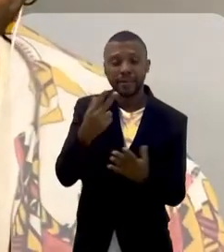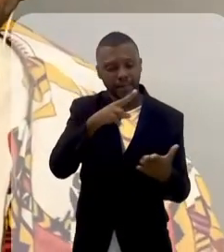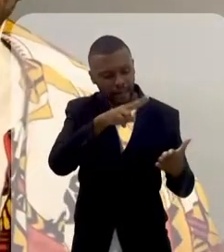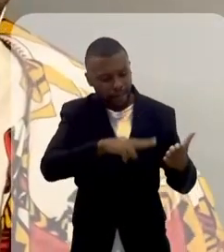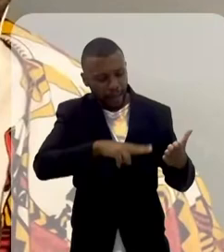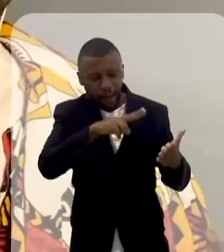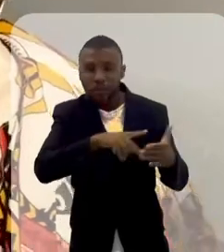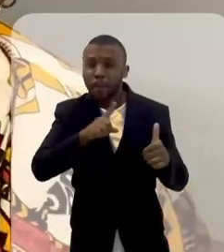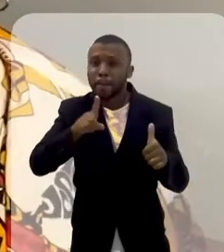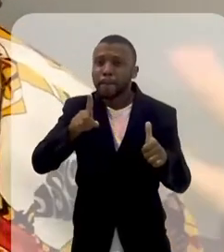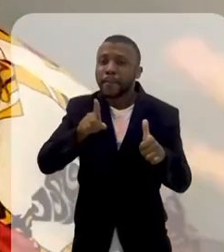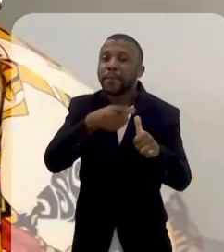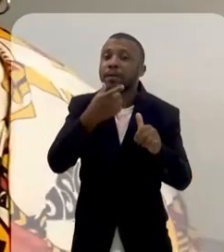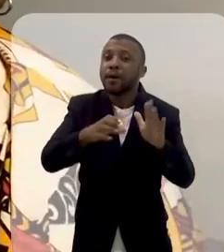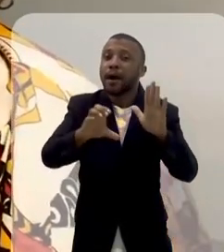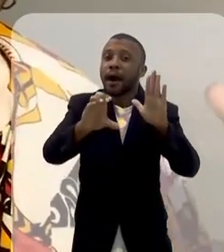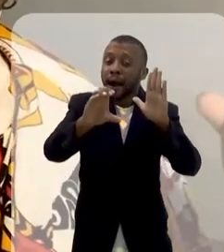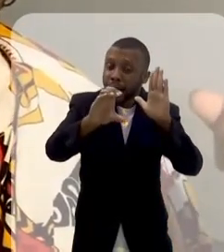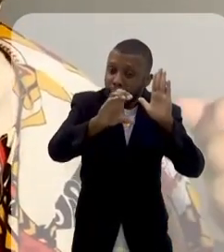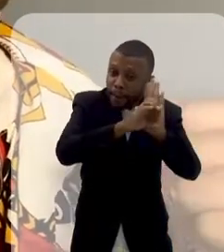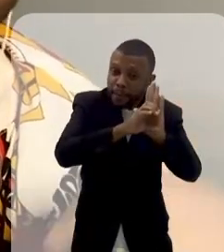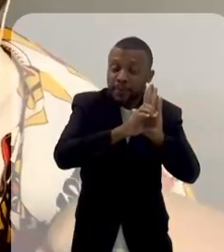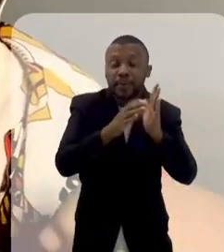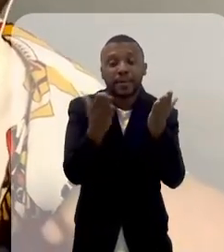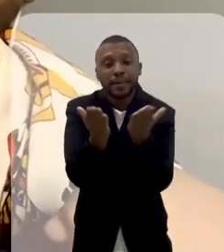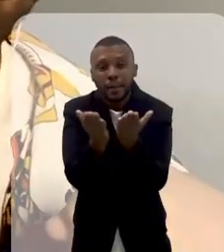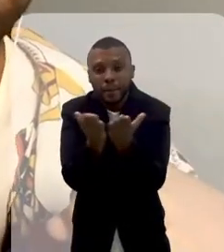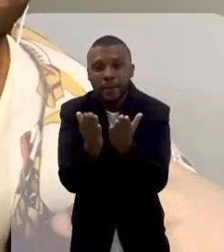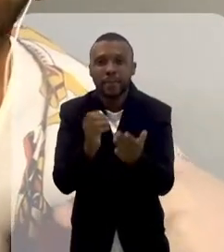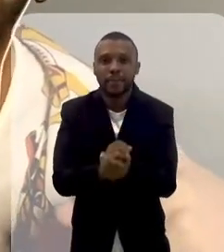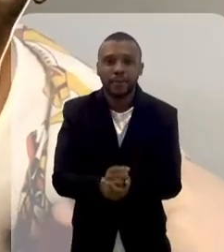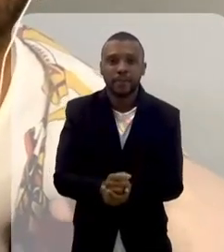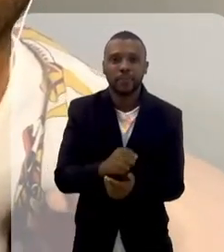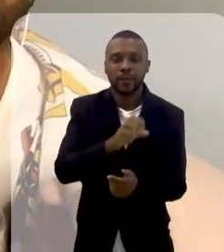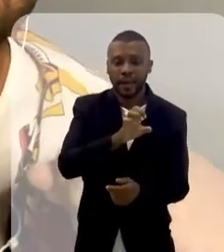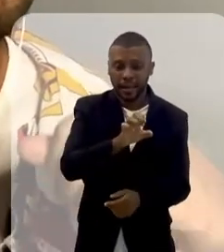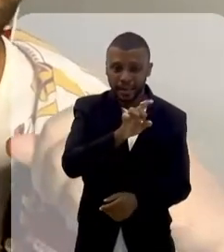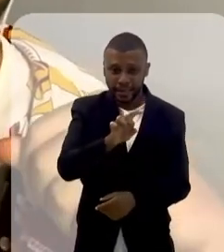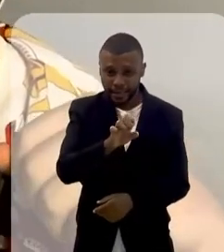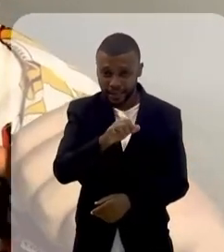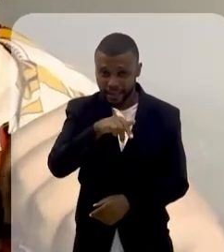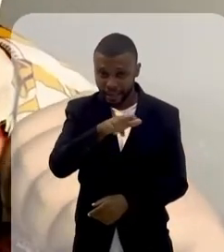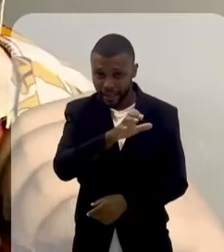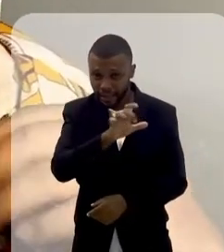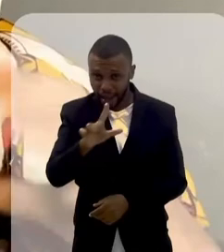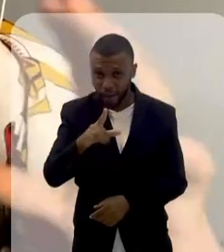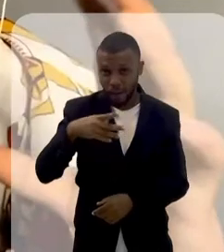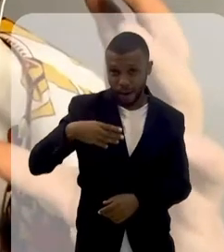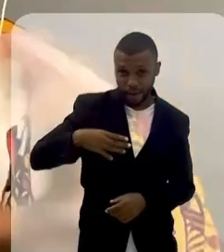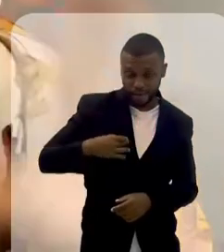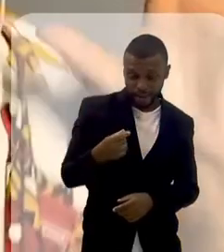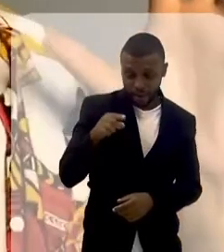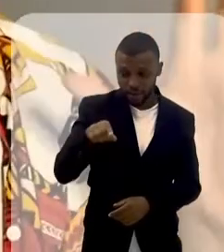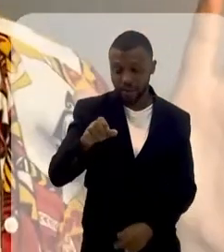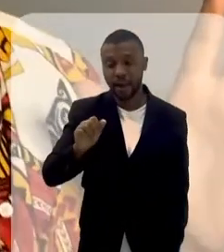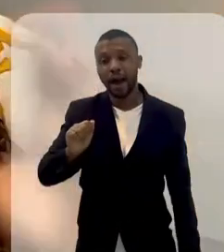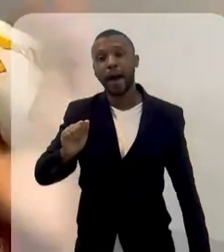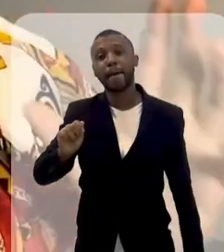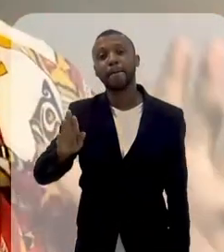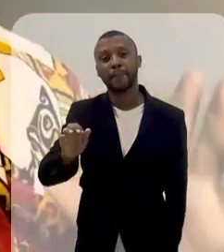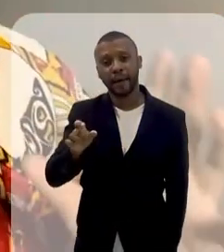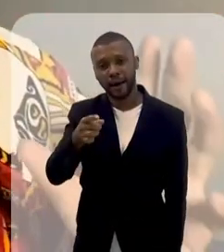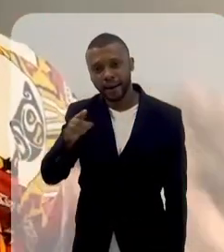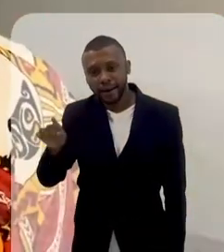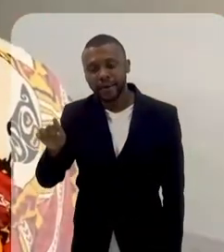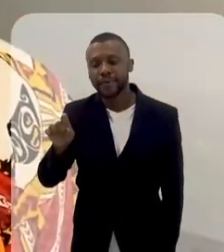a minha família parece, né, que você está lendo o primeiro capítulo da Bíblia. Ezequiel é filho de Abraão, que é filho de Isaac, que é filho de Jacó, porque é muito grande, é